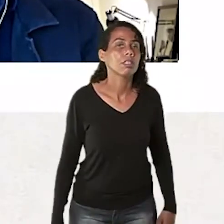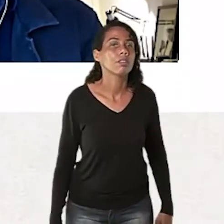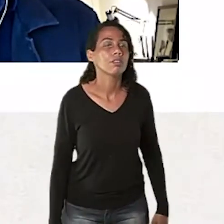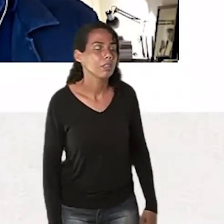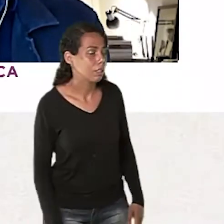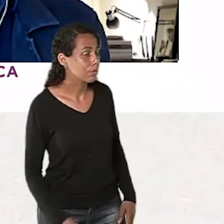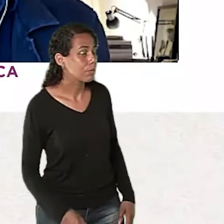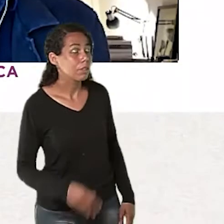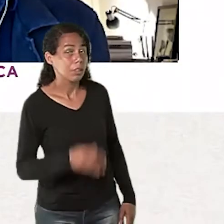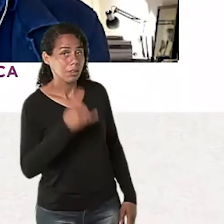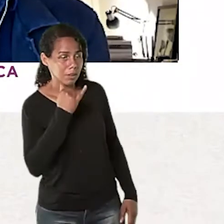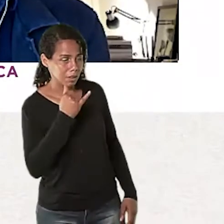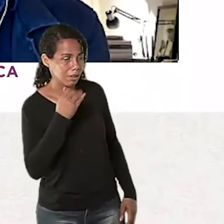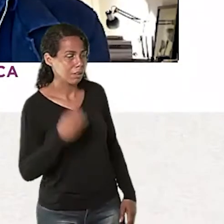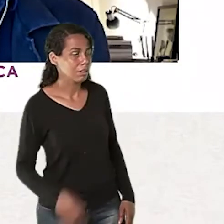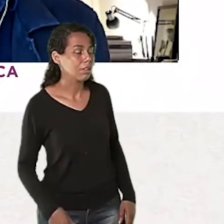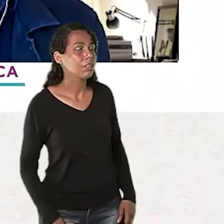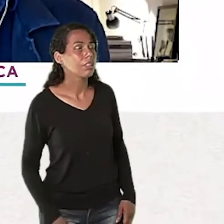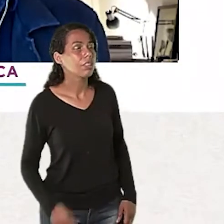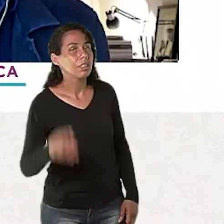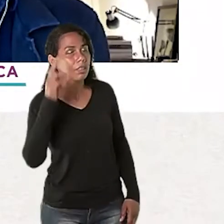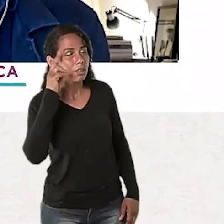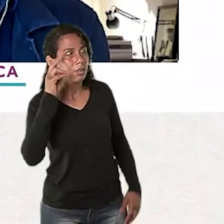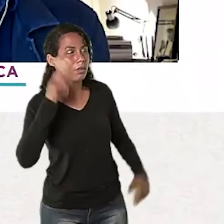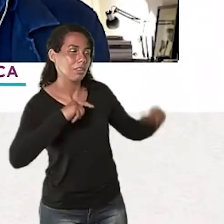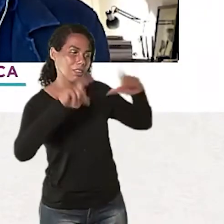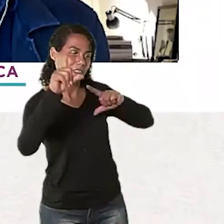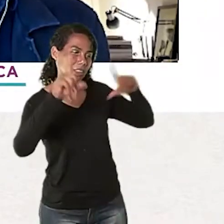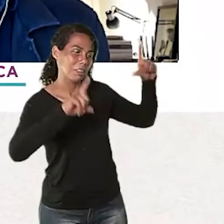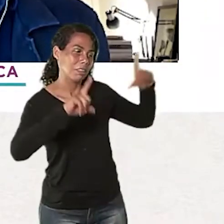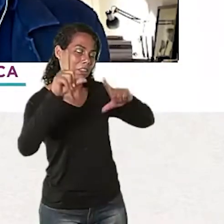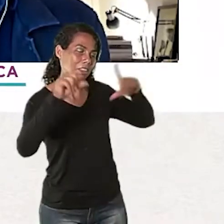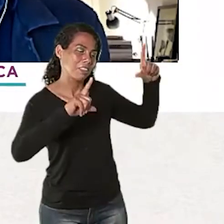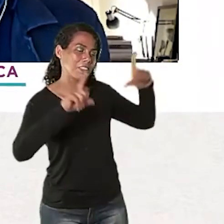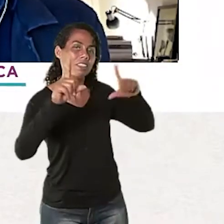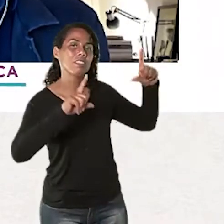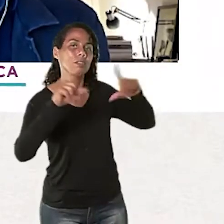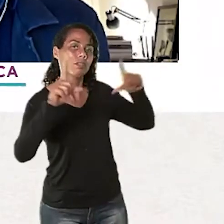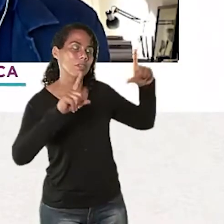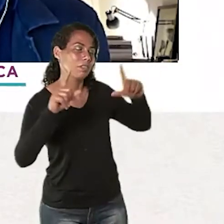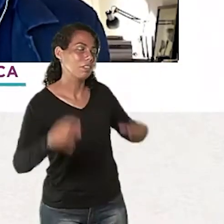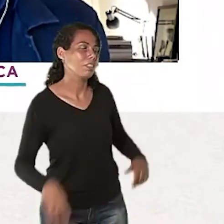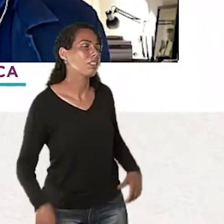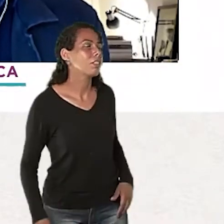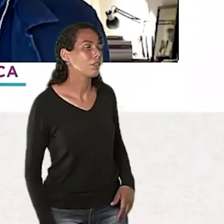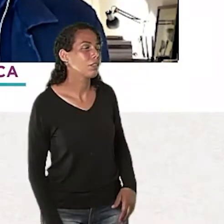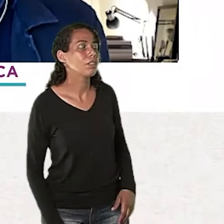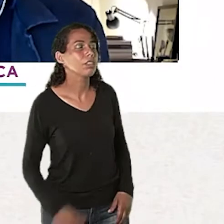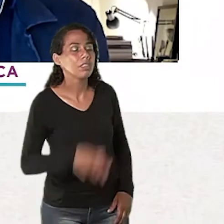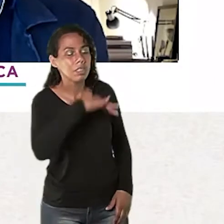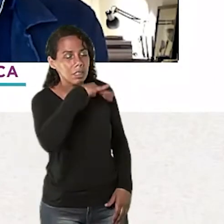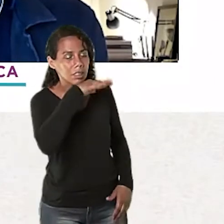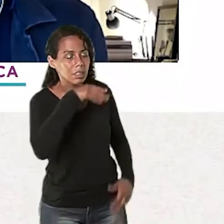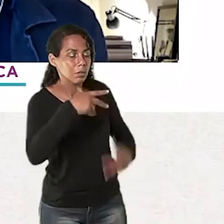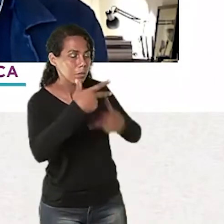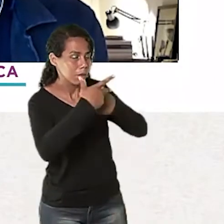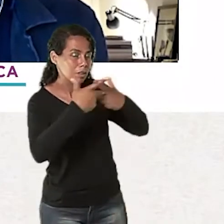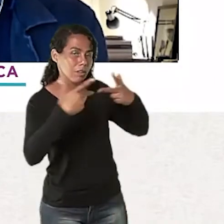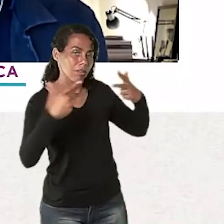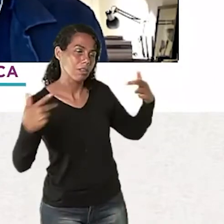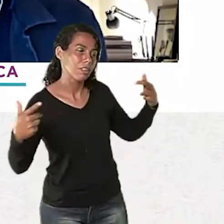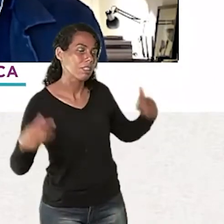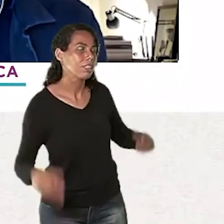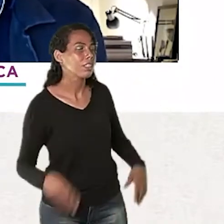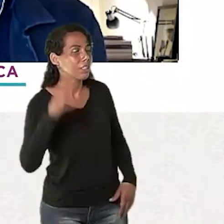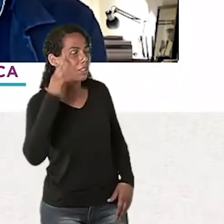via o animal passando, então uma audiência absurda no mundo inteiro. Tem essas coisas agora, eu acho que na